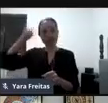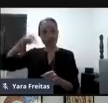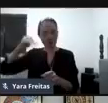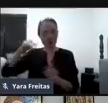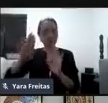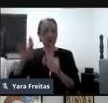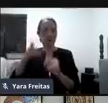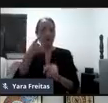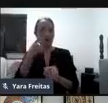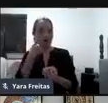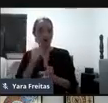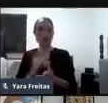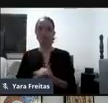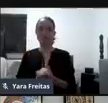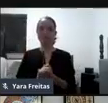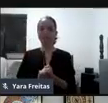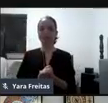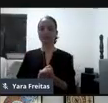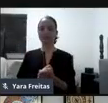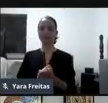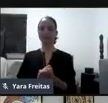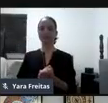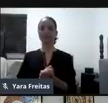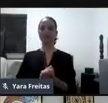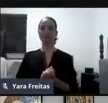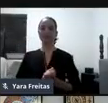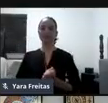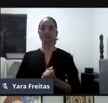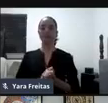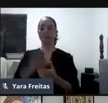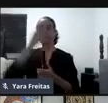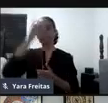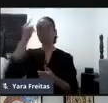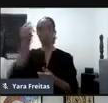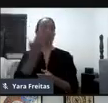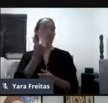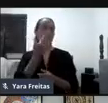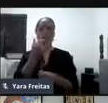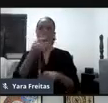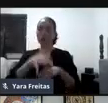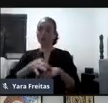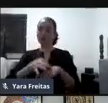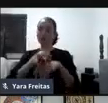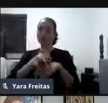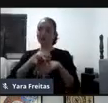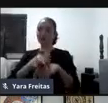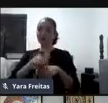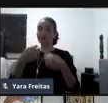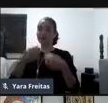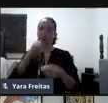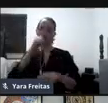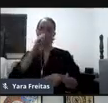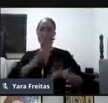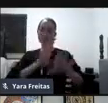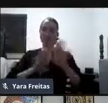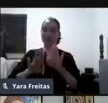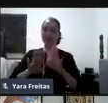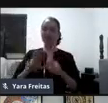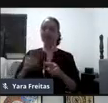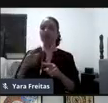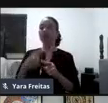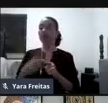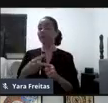a questão é, as pessoas vegetarianas, elas precisam ter mais cuidado em